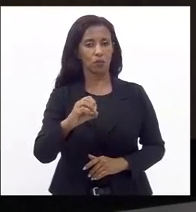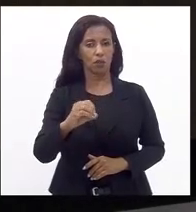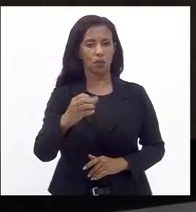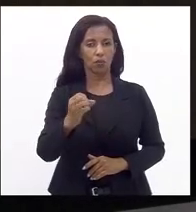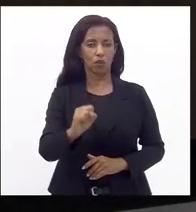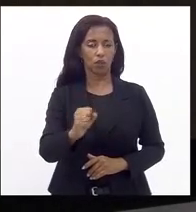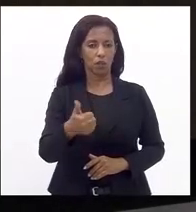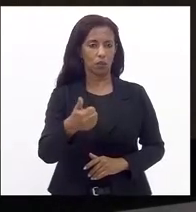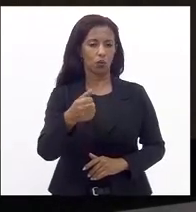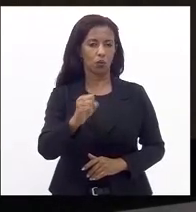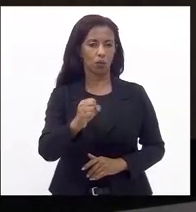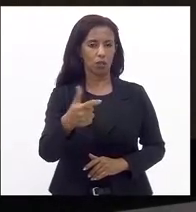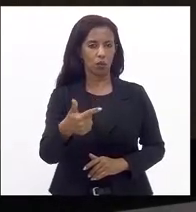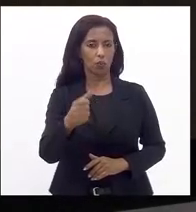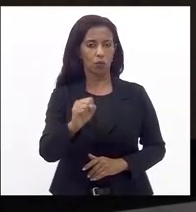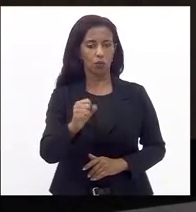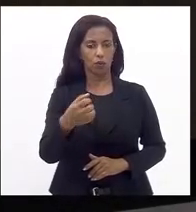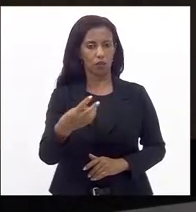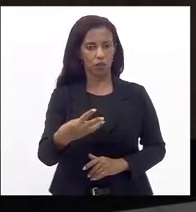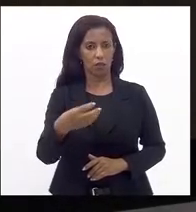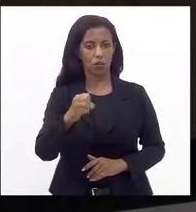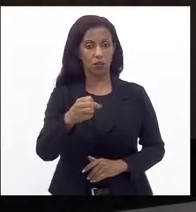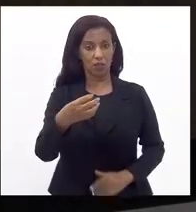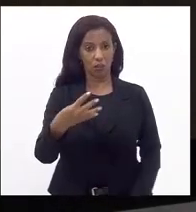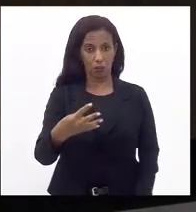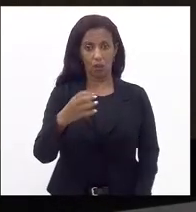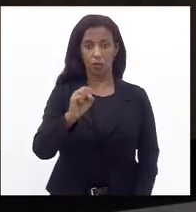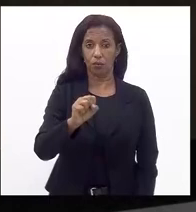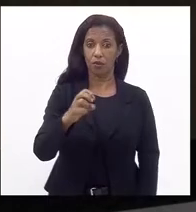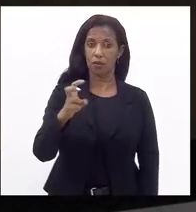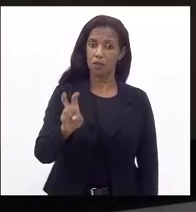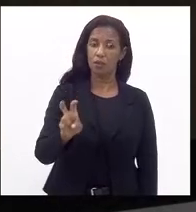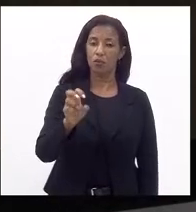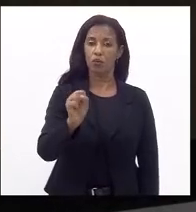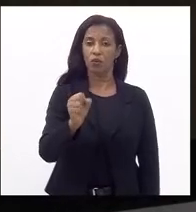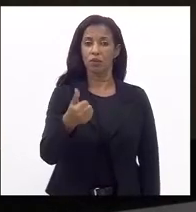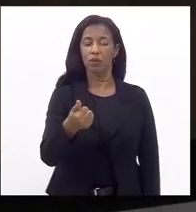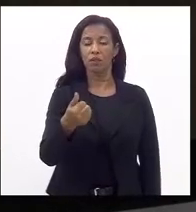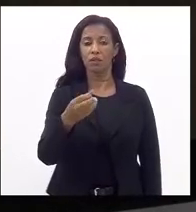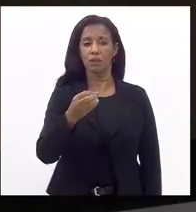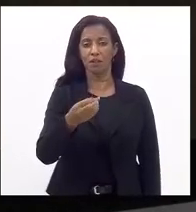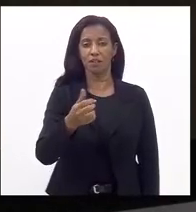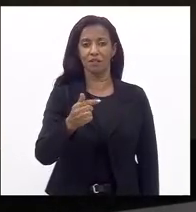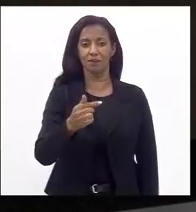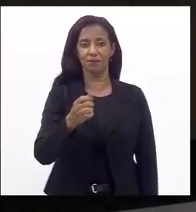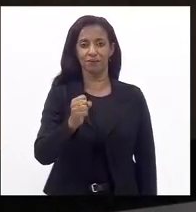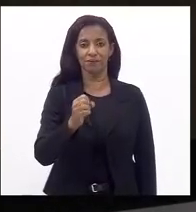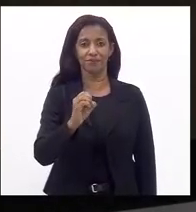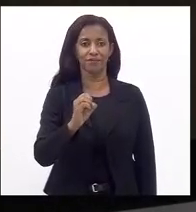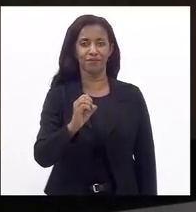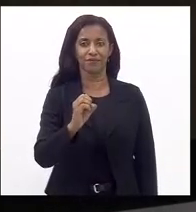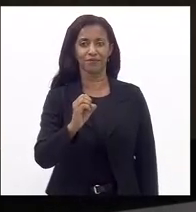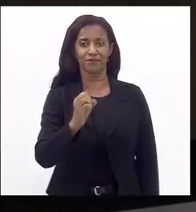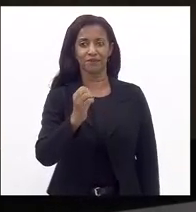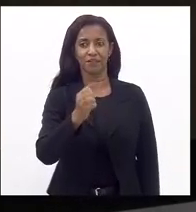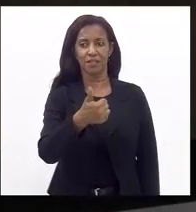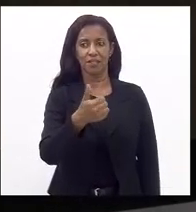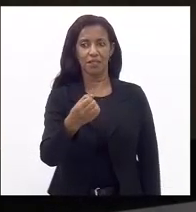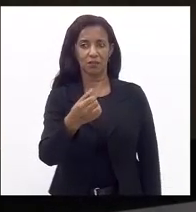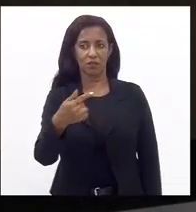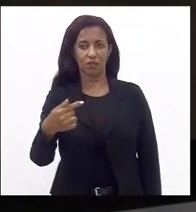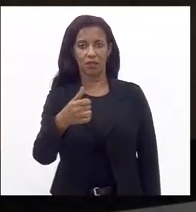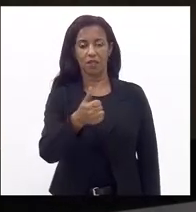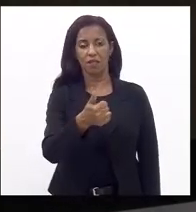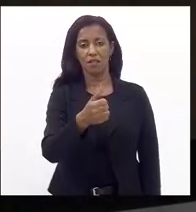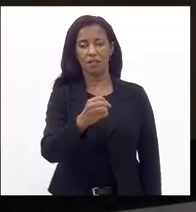80 81 82 83 84 85 86 87 88 67